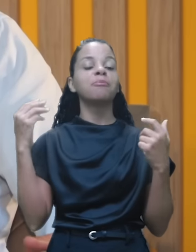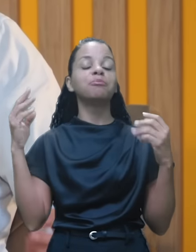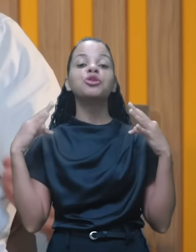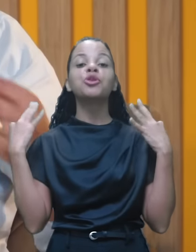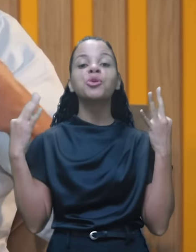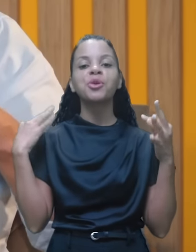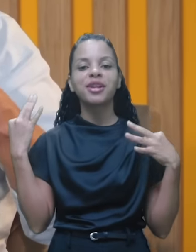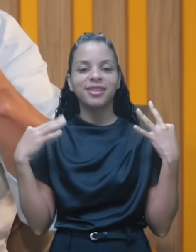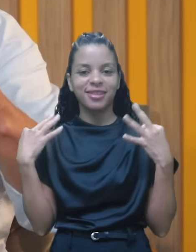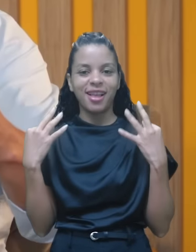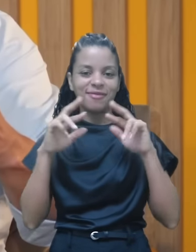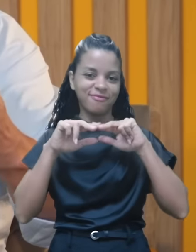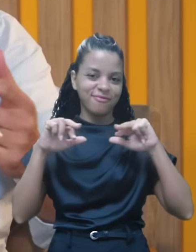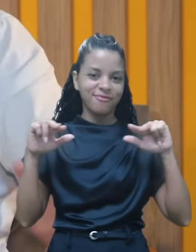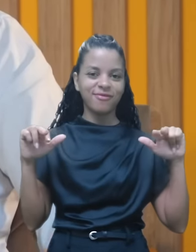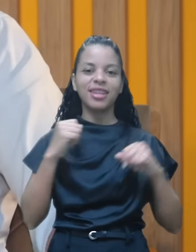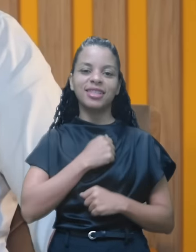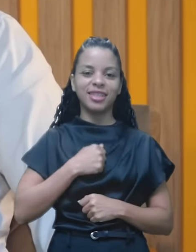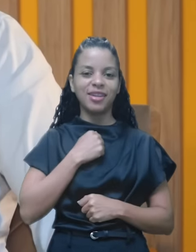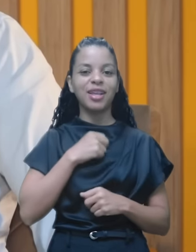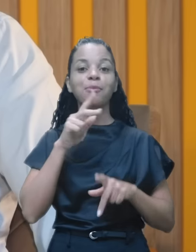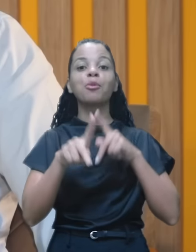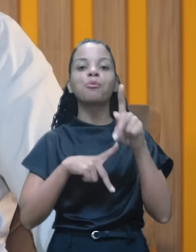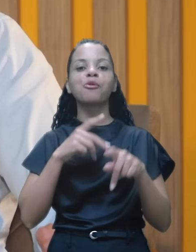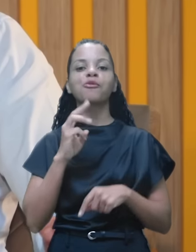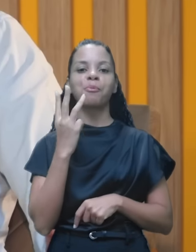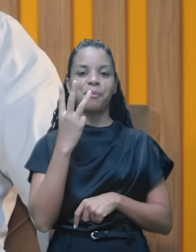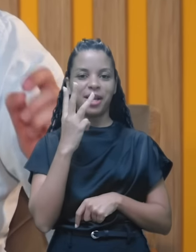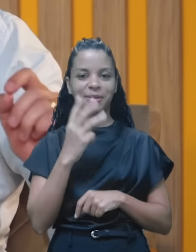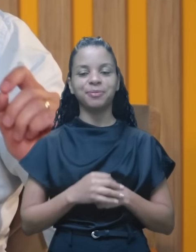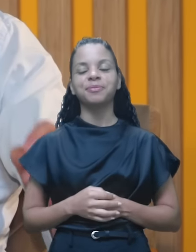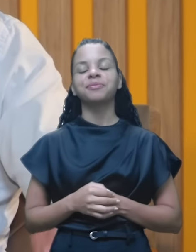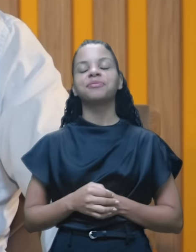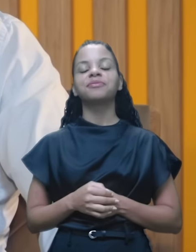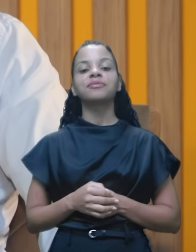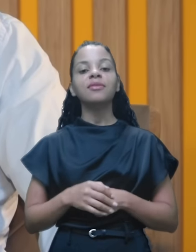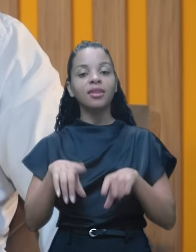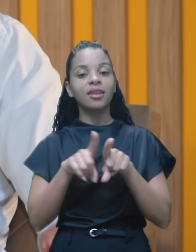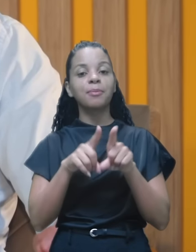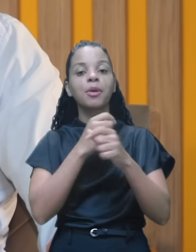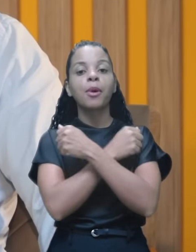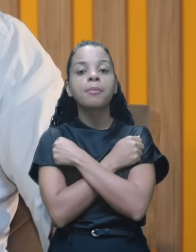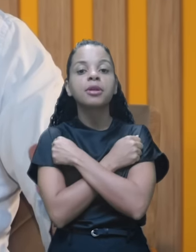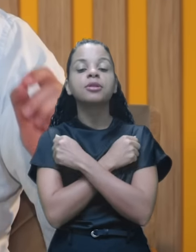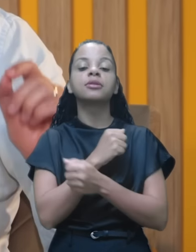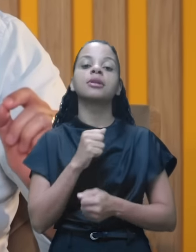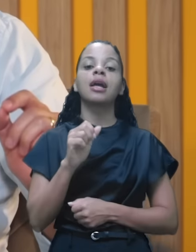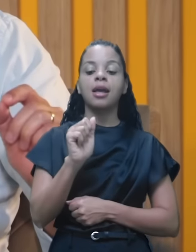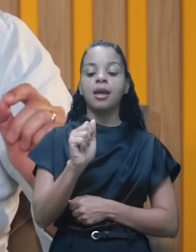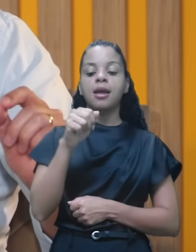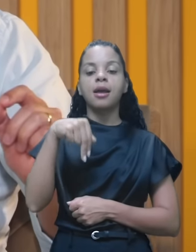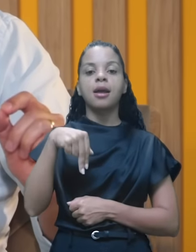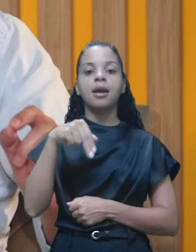Realmente ficou um carinho muito grande para todo o povo do Maranhão, que eu deixo aqui um abraço. E um abraço especial também para o Antônio